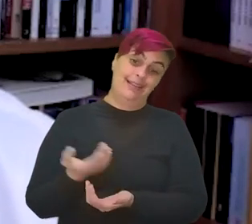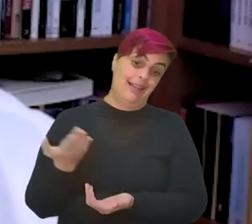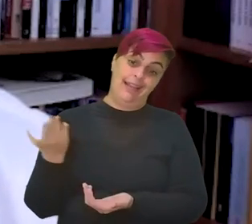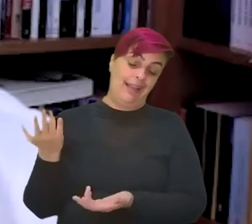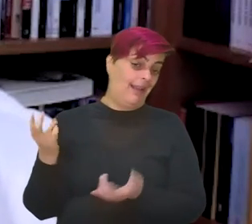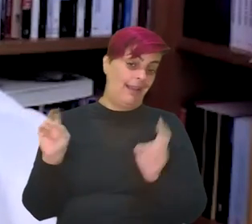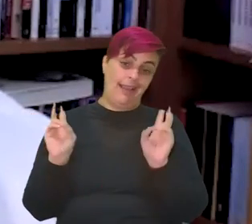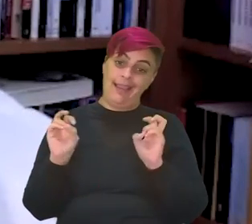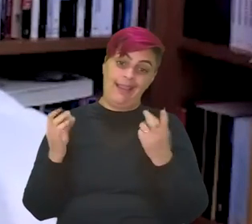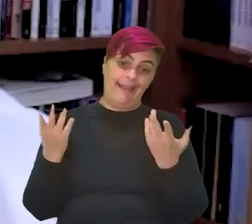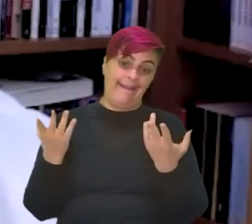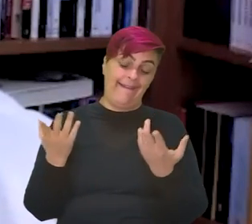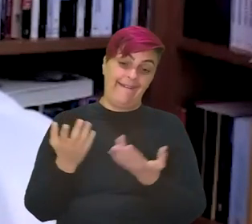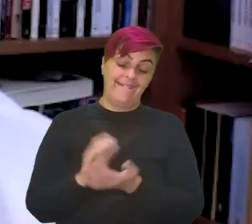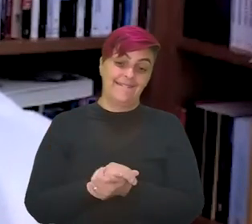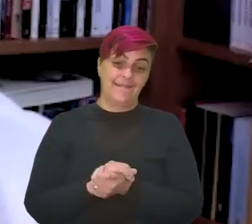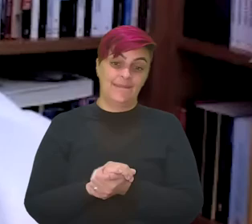era algo que é